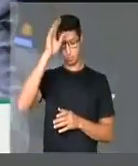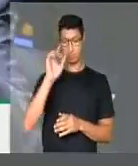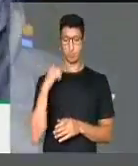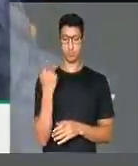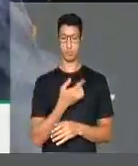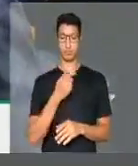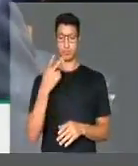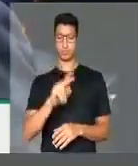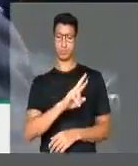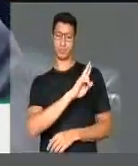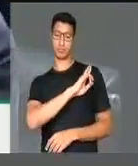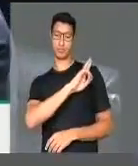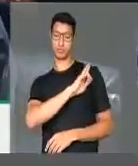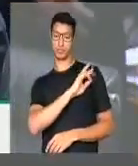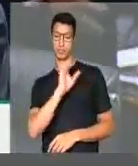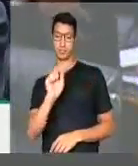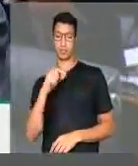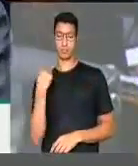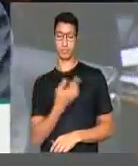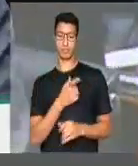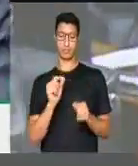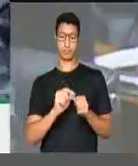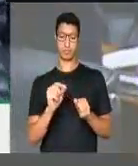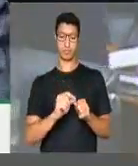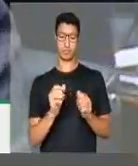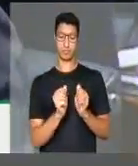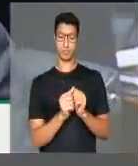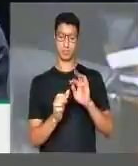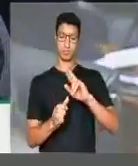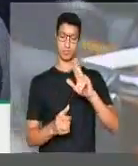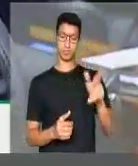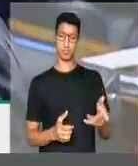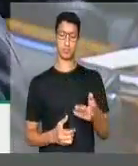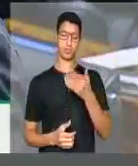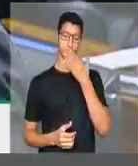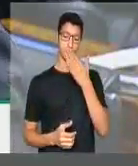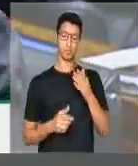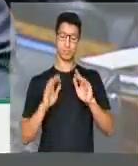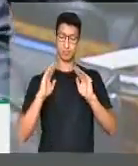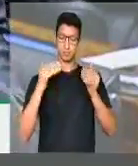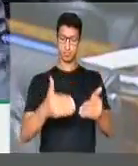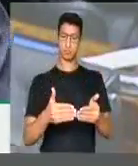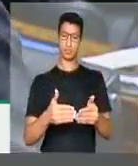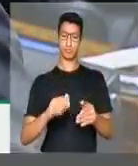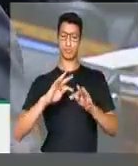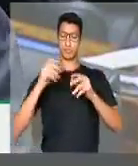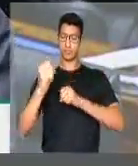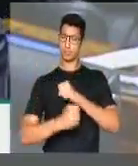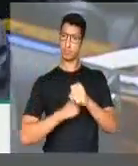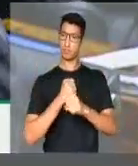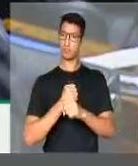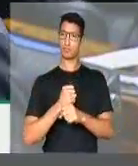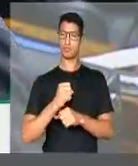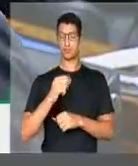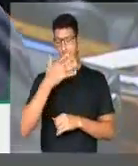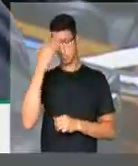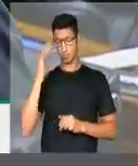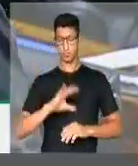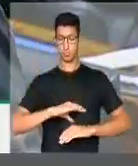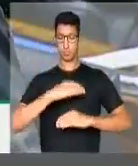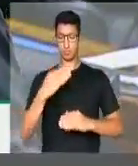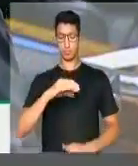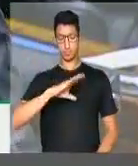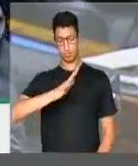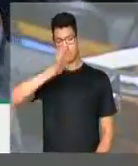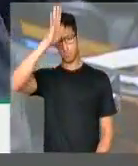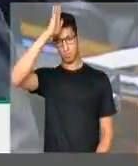Militar, as suas atividades, aquilo que eles fazem com tanto afinco e tanta dedicação há tantos anos, os bravos homens do Corpo